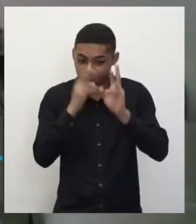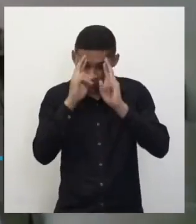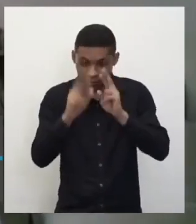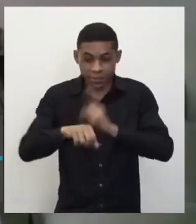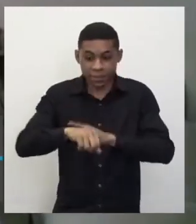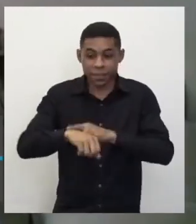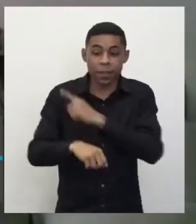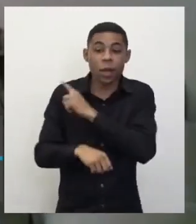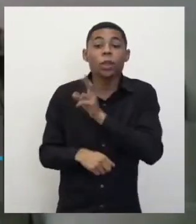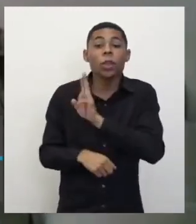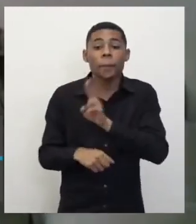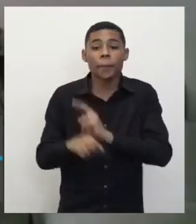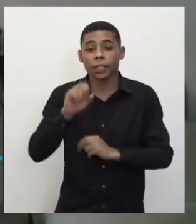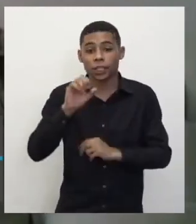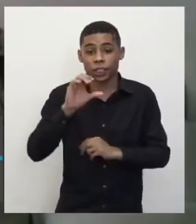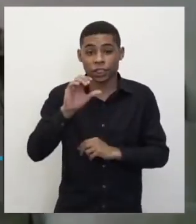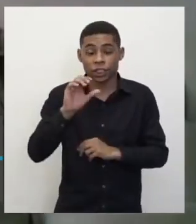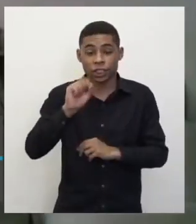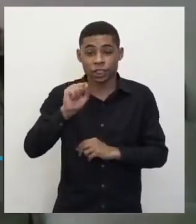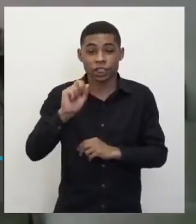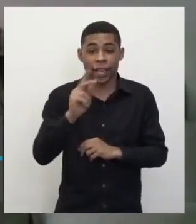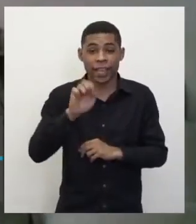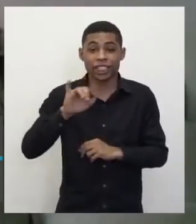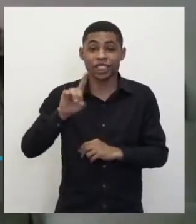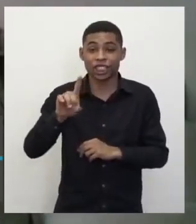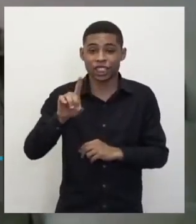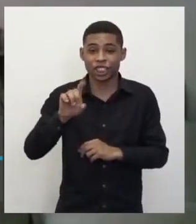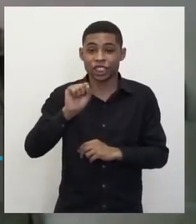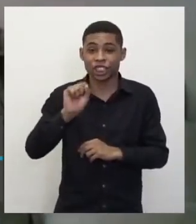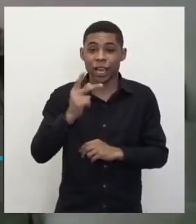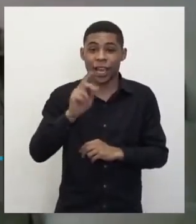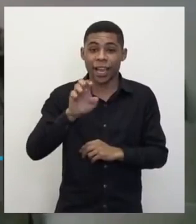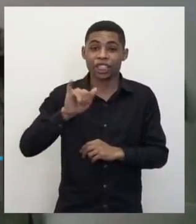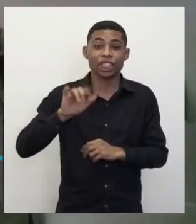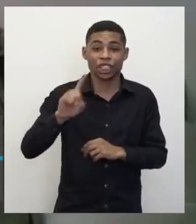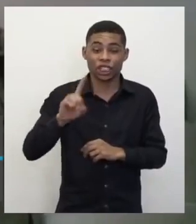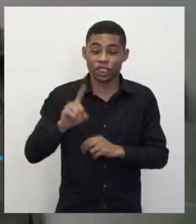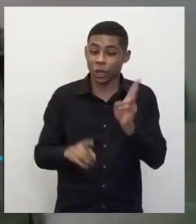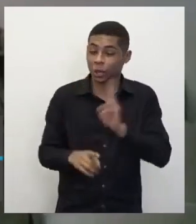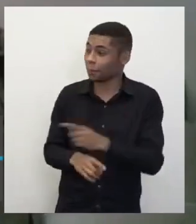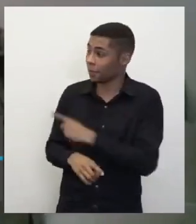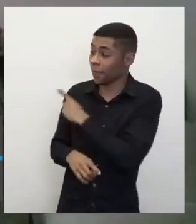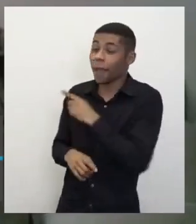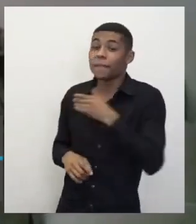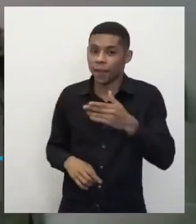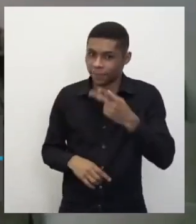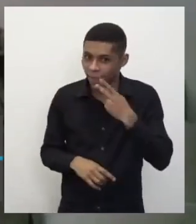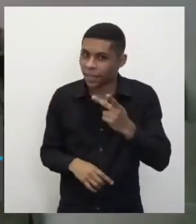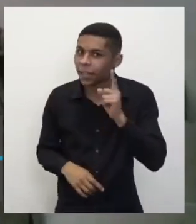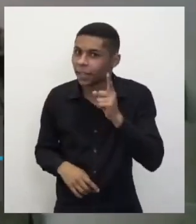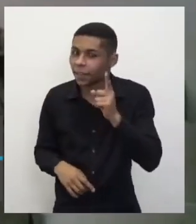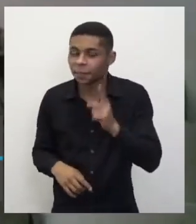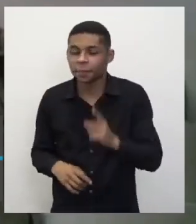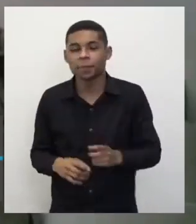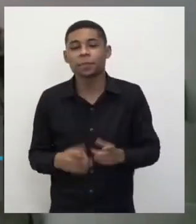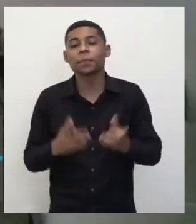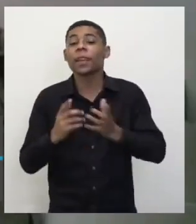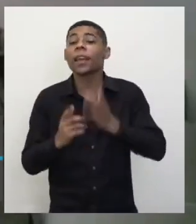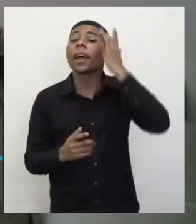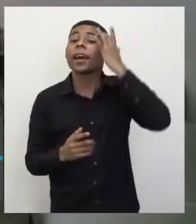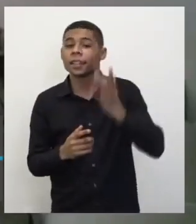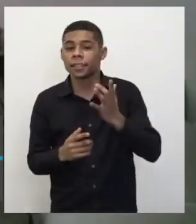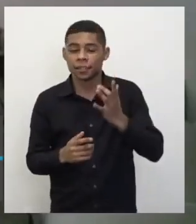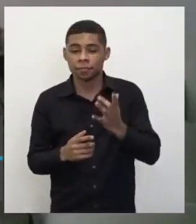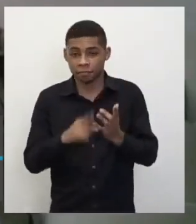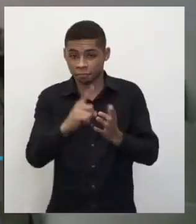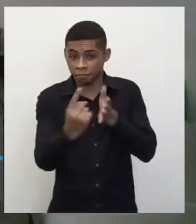Shade. Mas o Shade vai passar a falar. E que tal vocês mandarem aí umas perguntas a